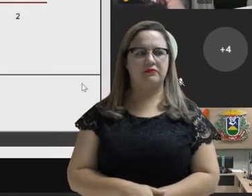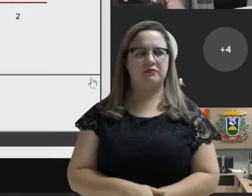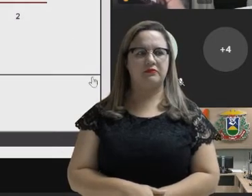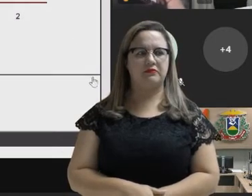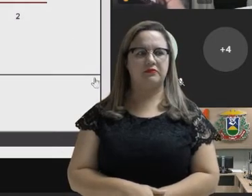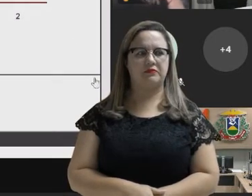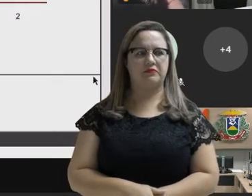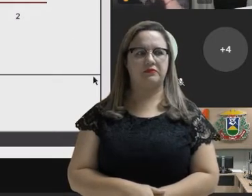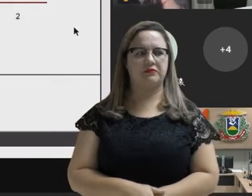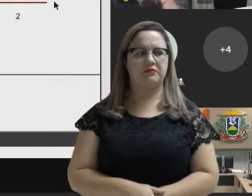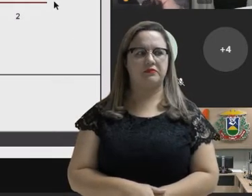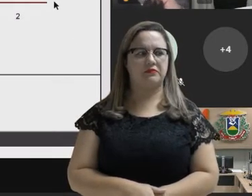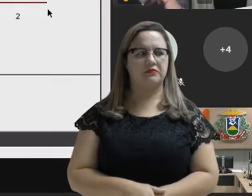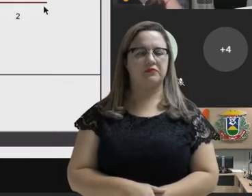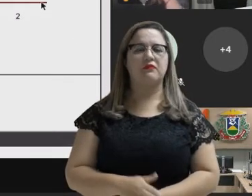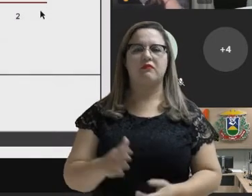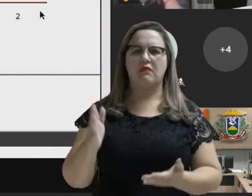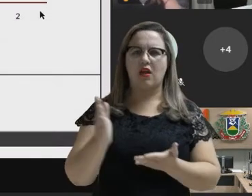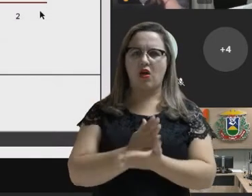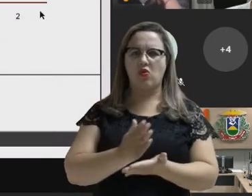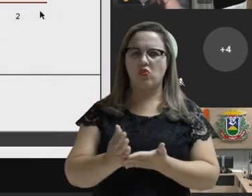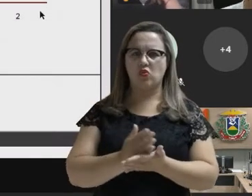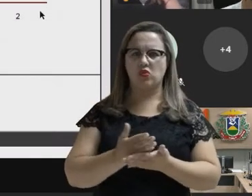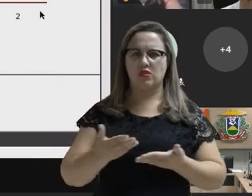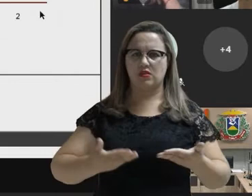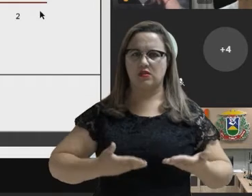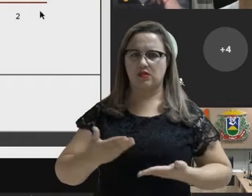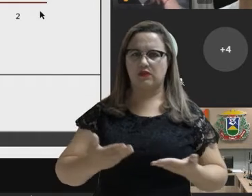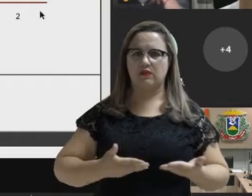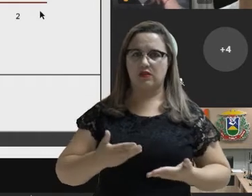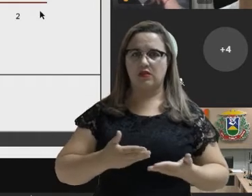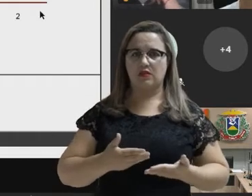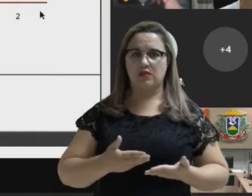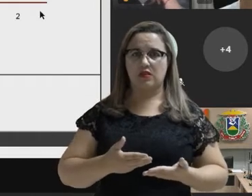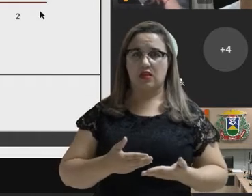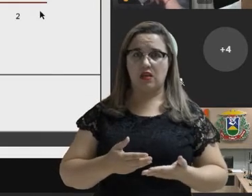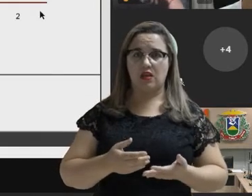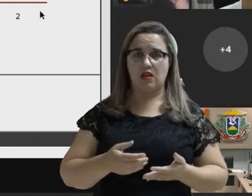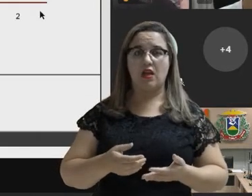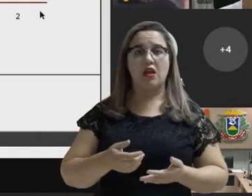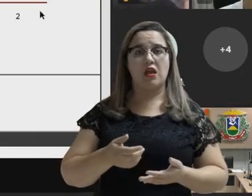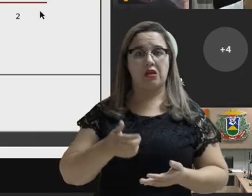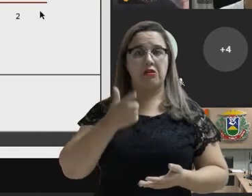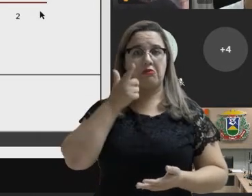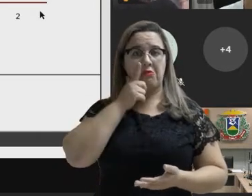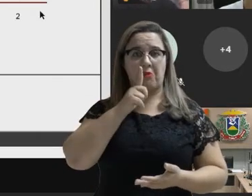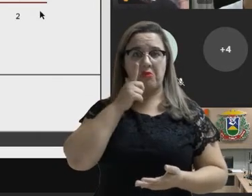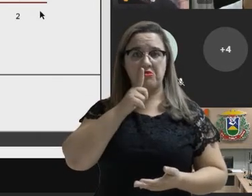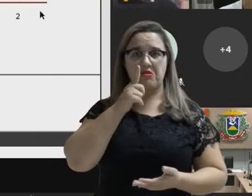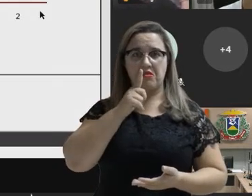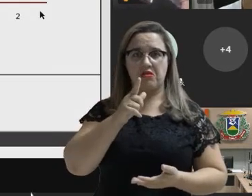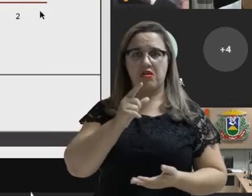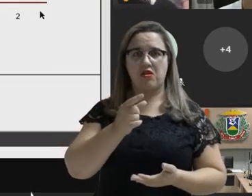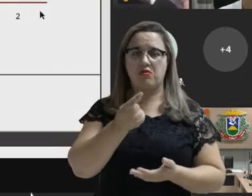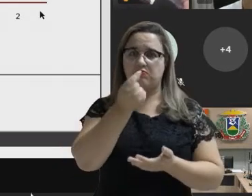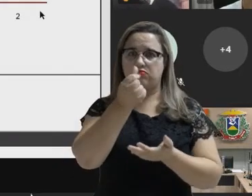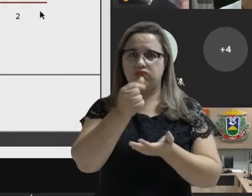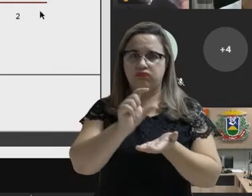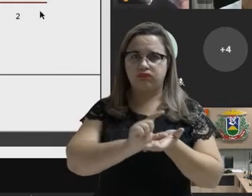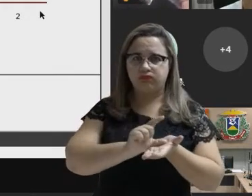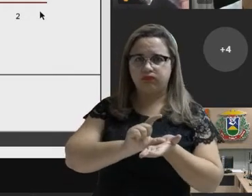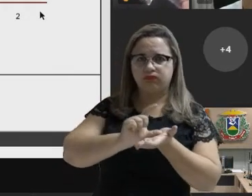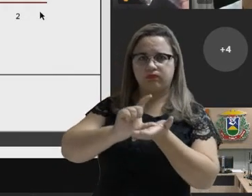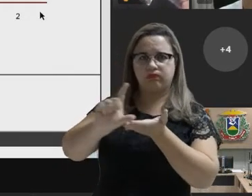teriam recebido diárias sem comprovação de deslocamento. E apenas o